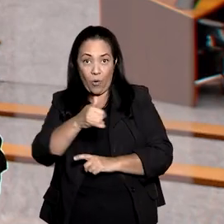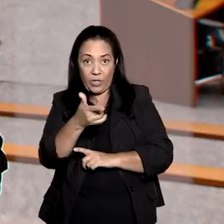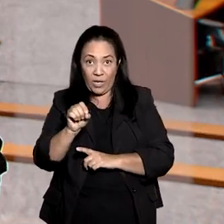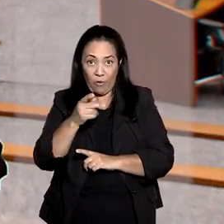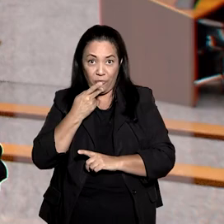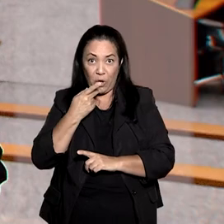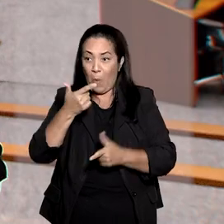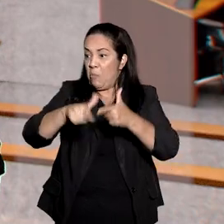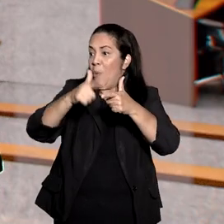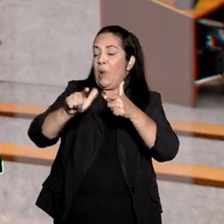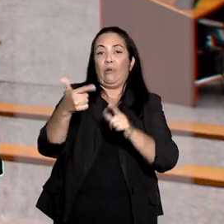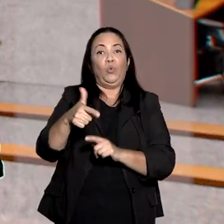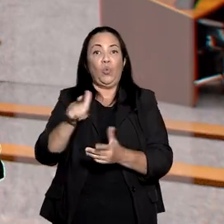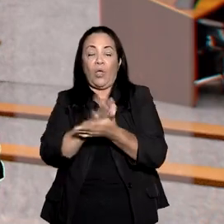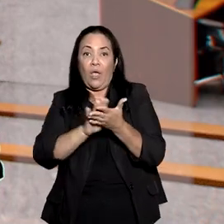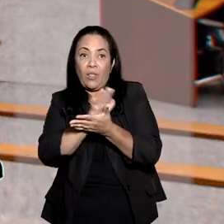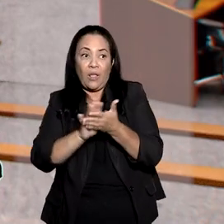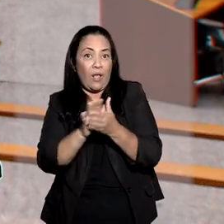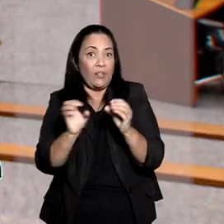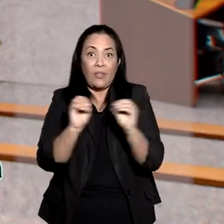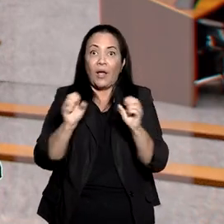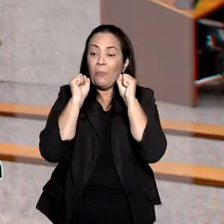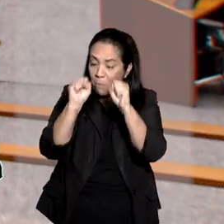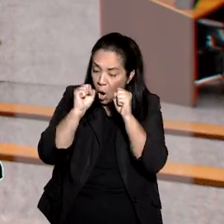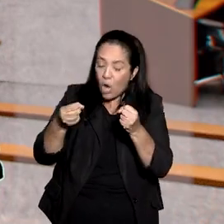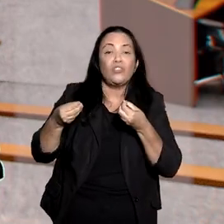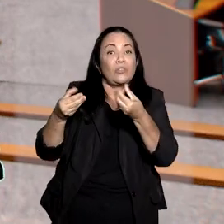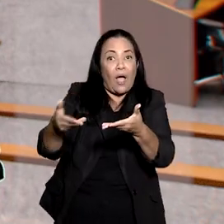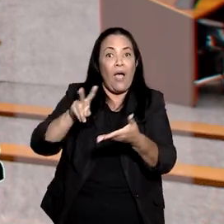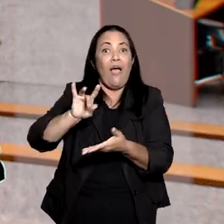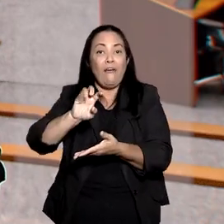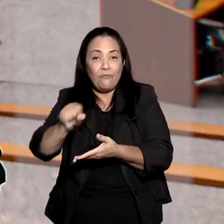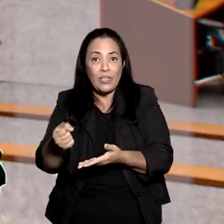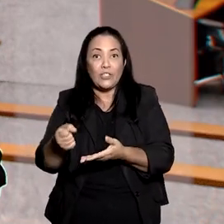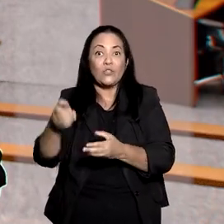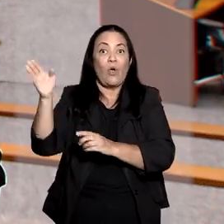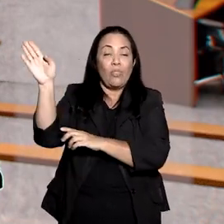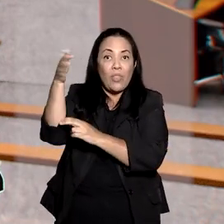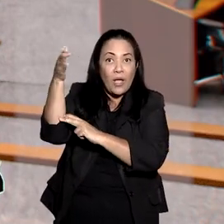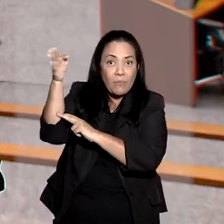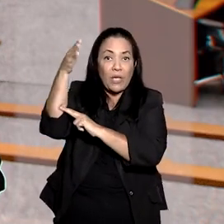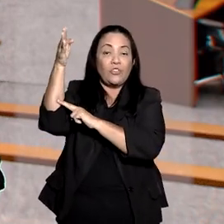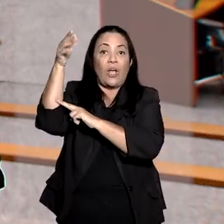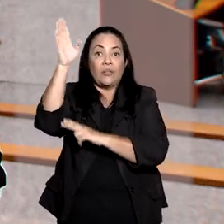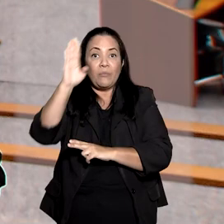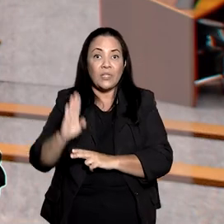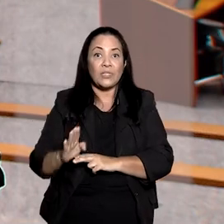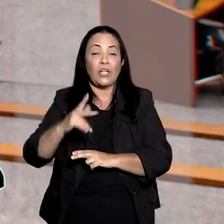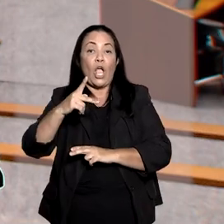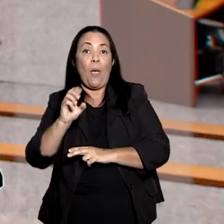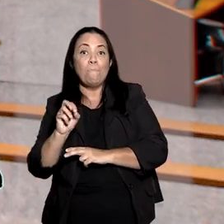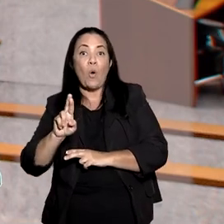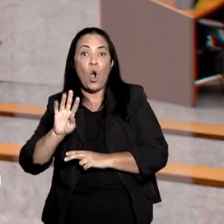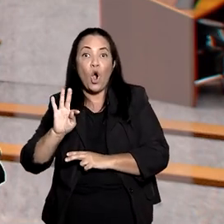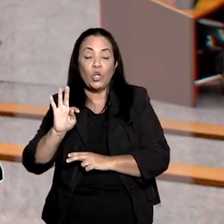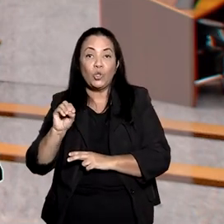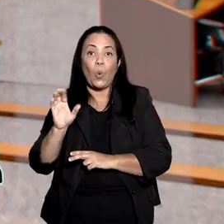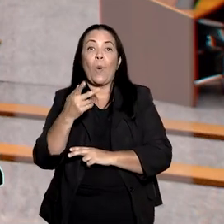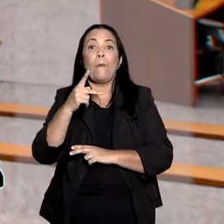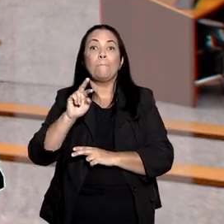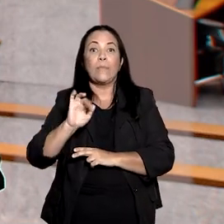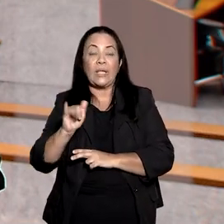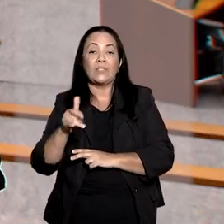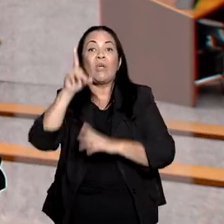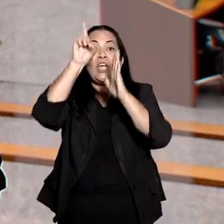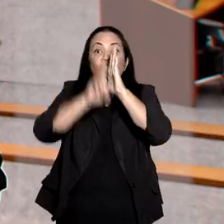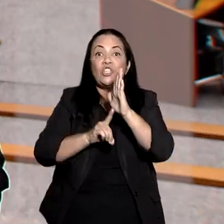sustentou que não haveria problemas com o sistema de concessão de vistos na embaixada brasileira em Porto Príncipe e que